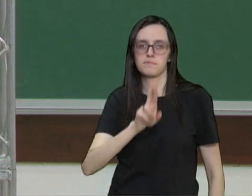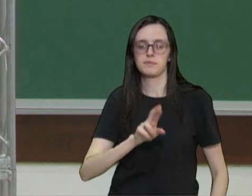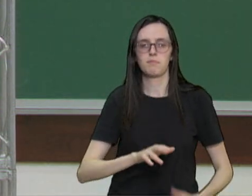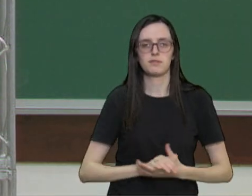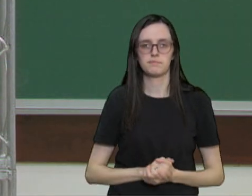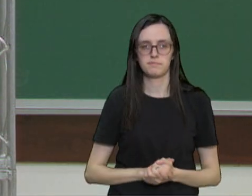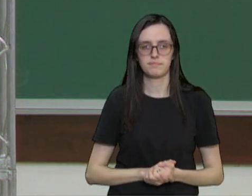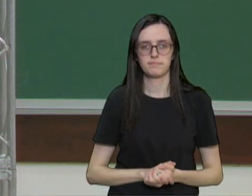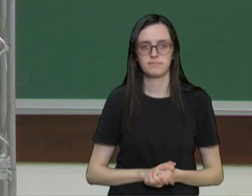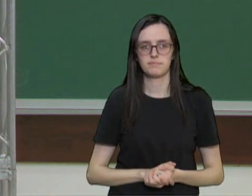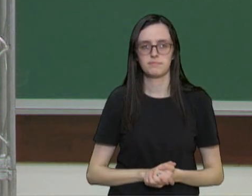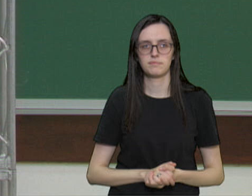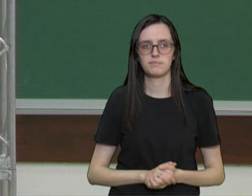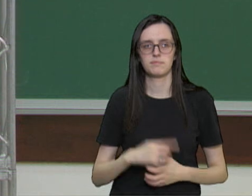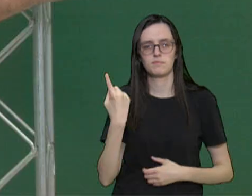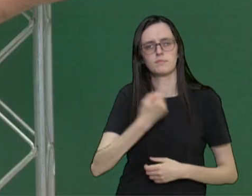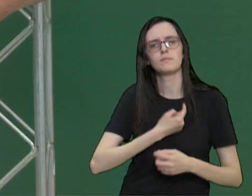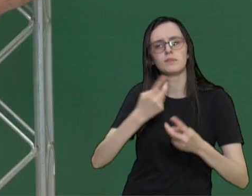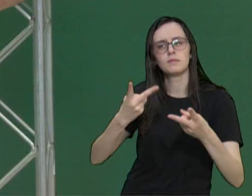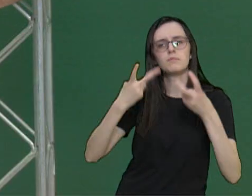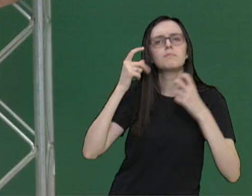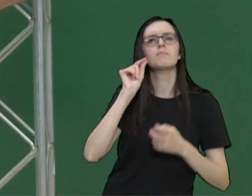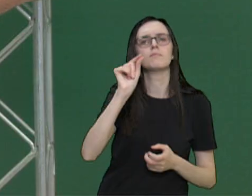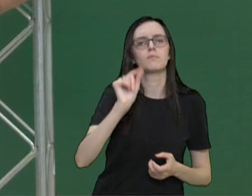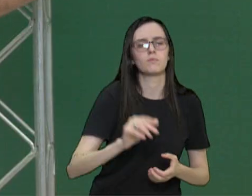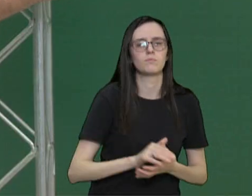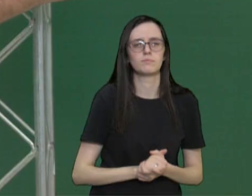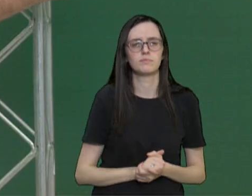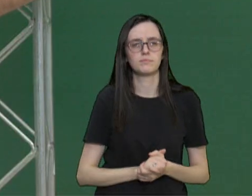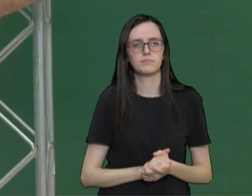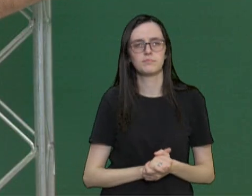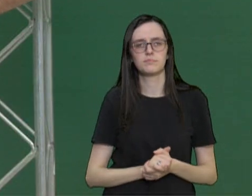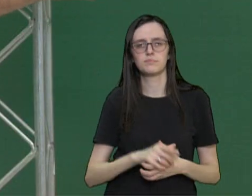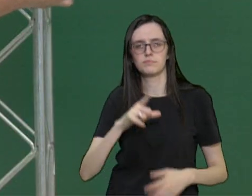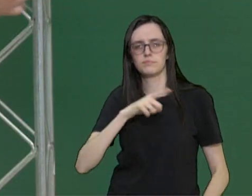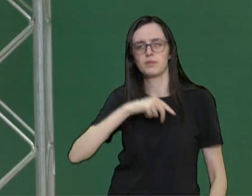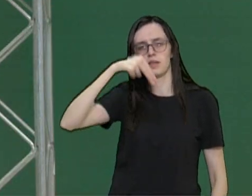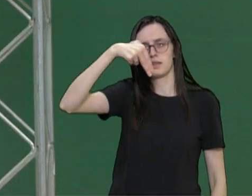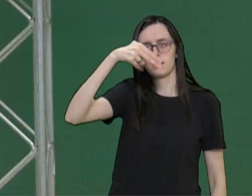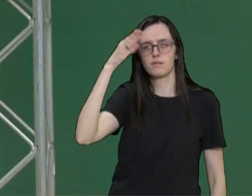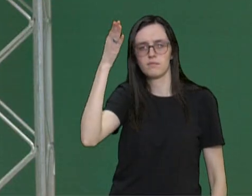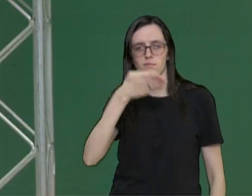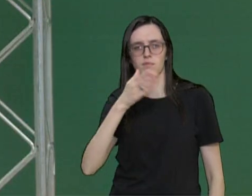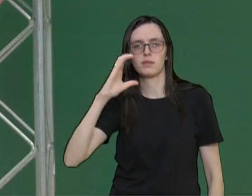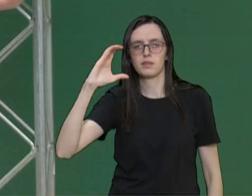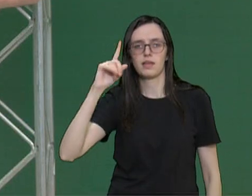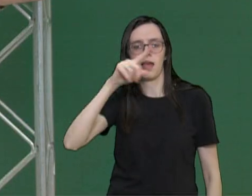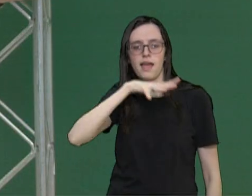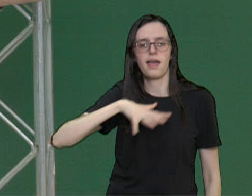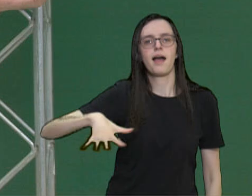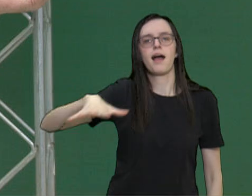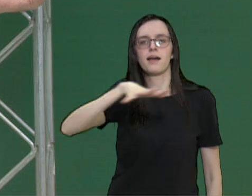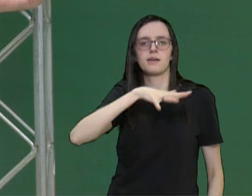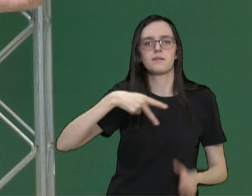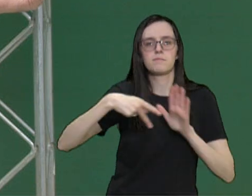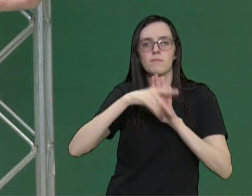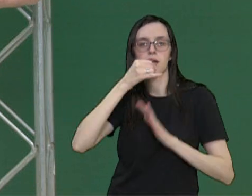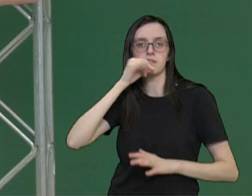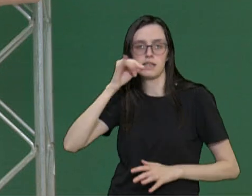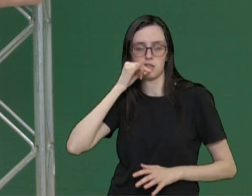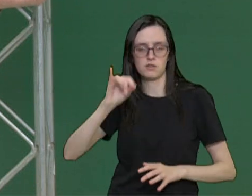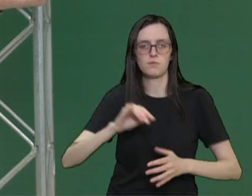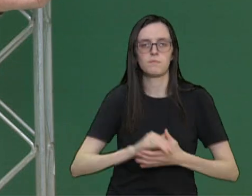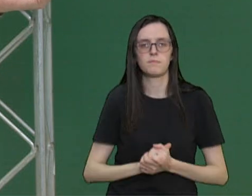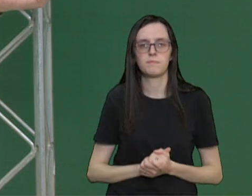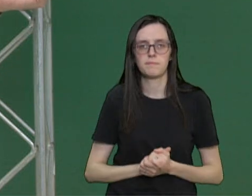positivo. Perceba que aparece a unidade de campo elétrico, Newton por Coulomb. Essa unidade de Newton, ela tem a